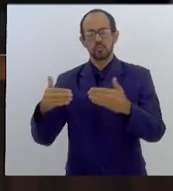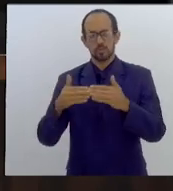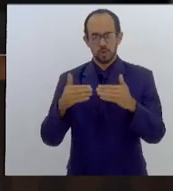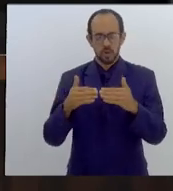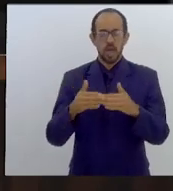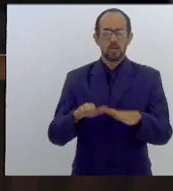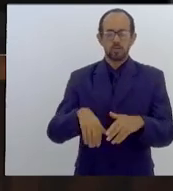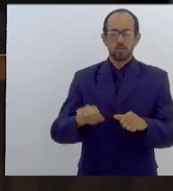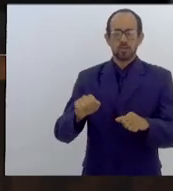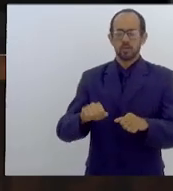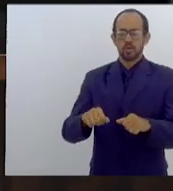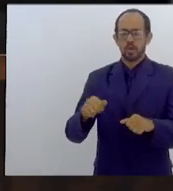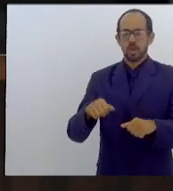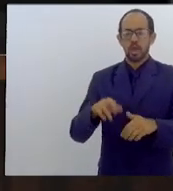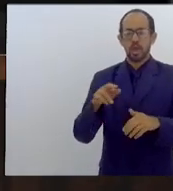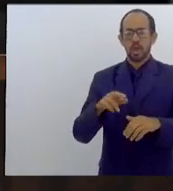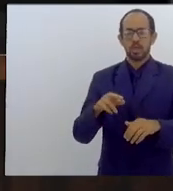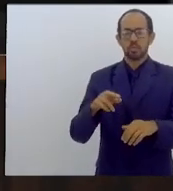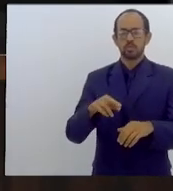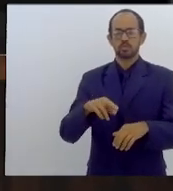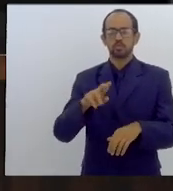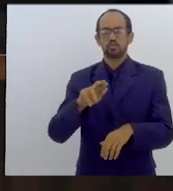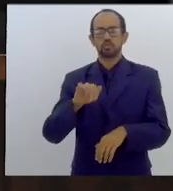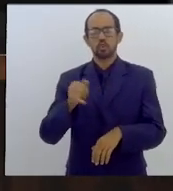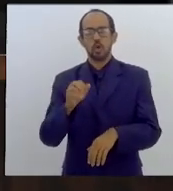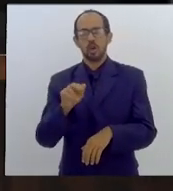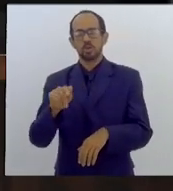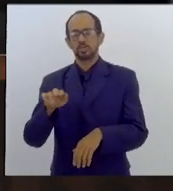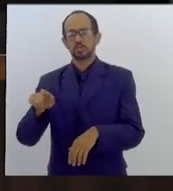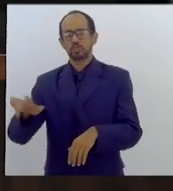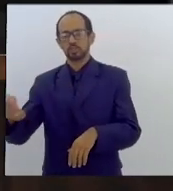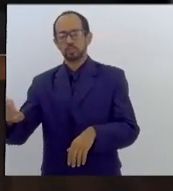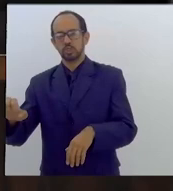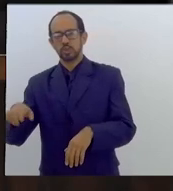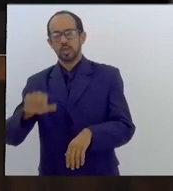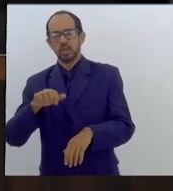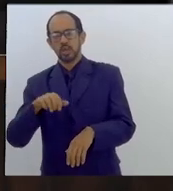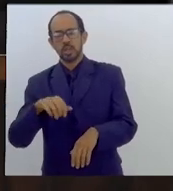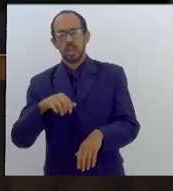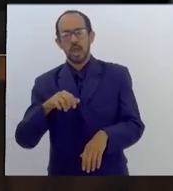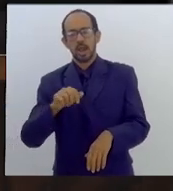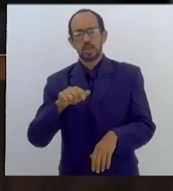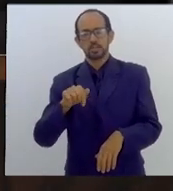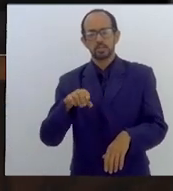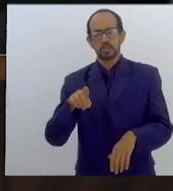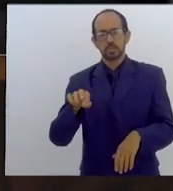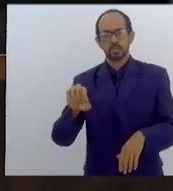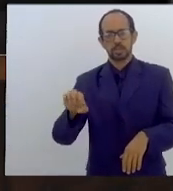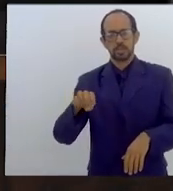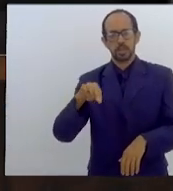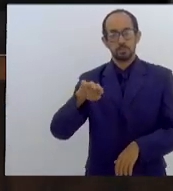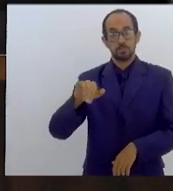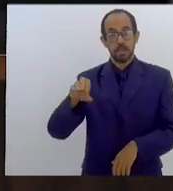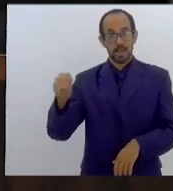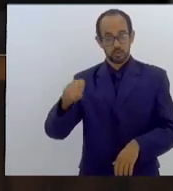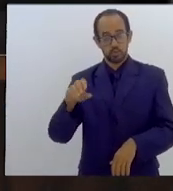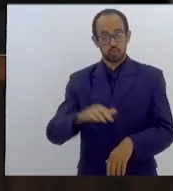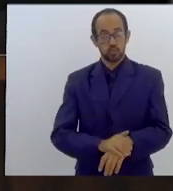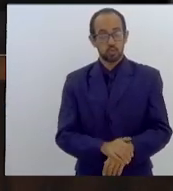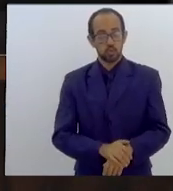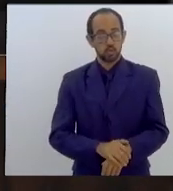favorável. Relatores, deputado Jorge Felipe Neto, Rosane Félix, doutor Deodalto, Alexandre Quinoploca e Márcio Canella. Pendendo de pareceres das